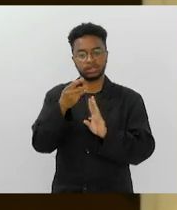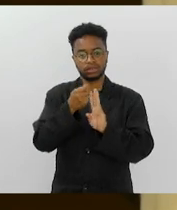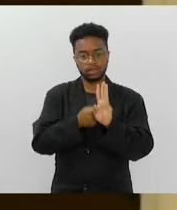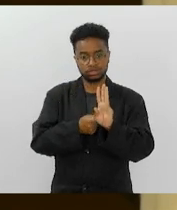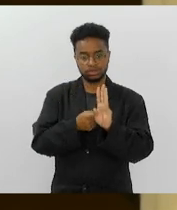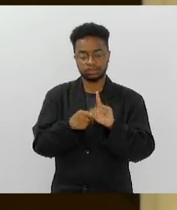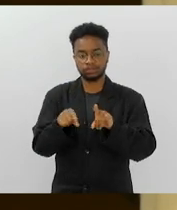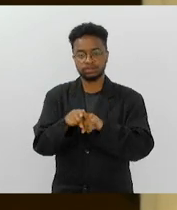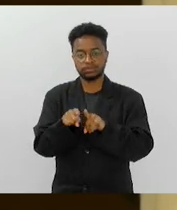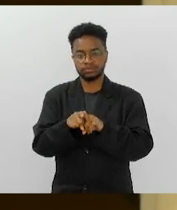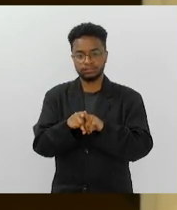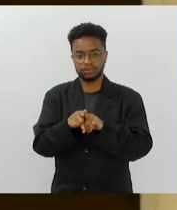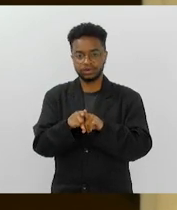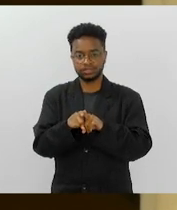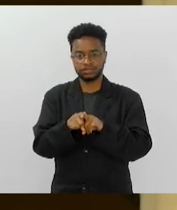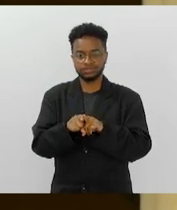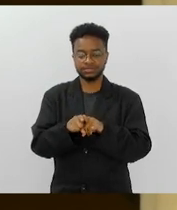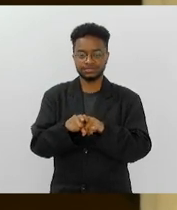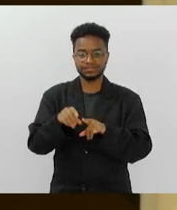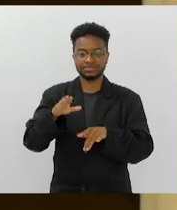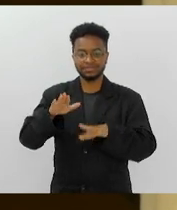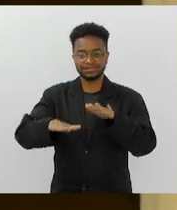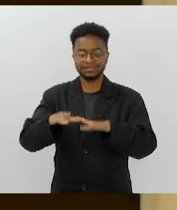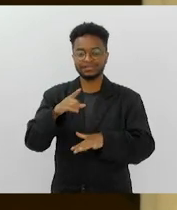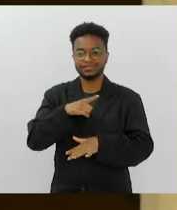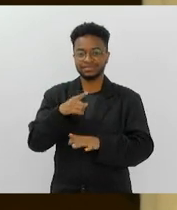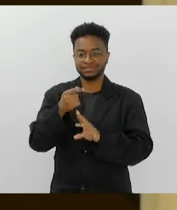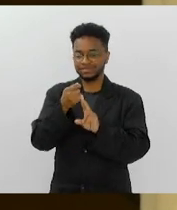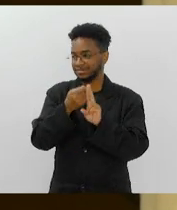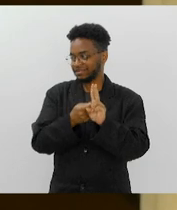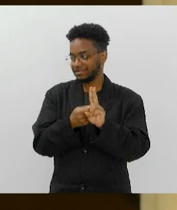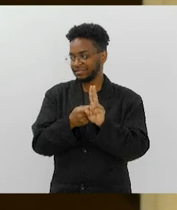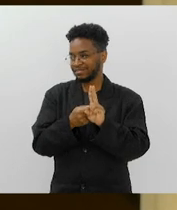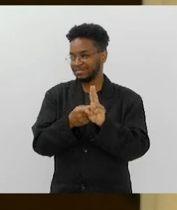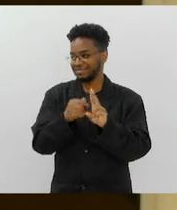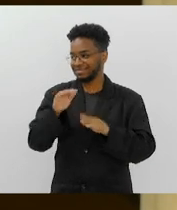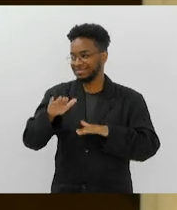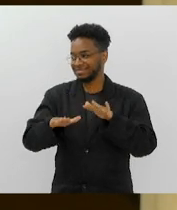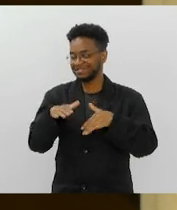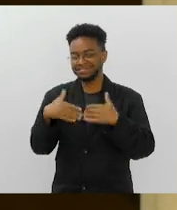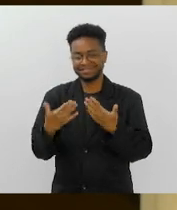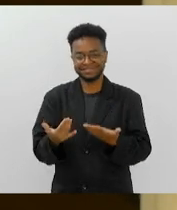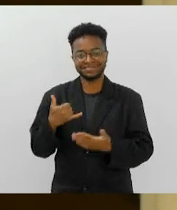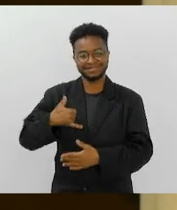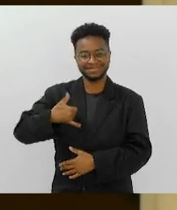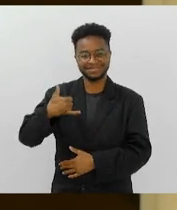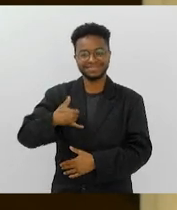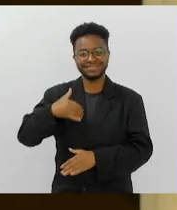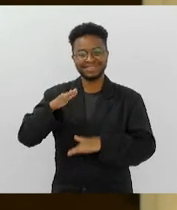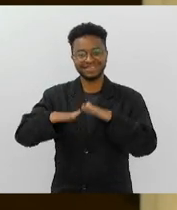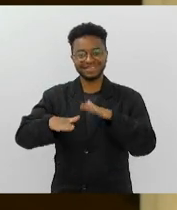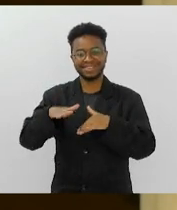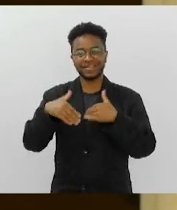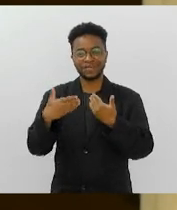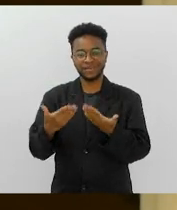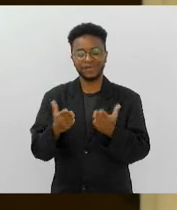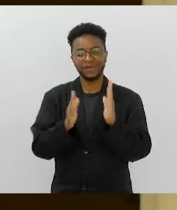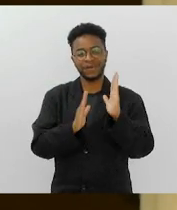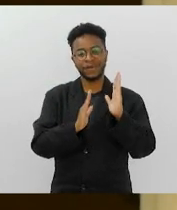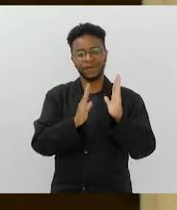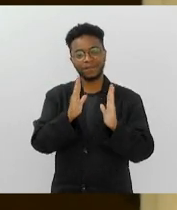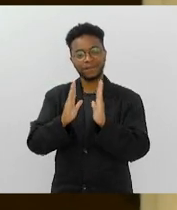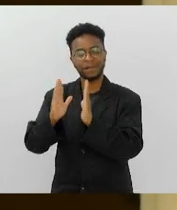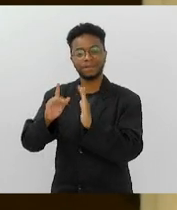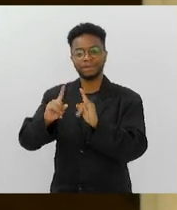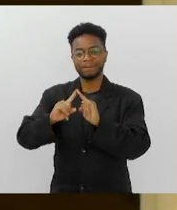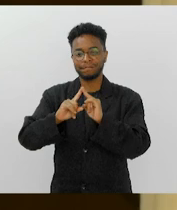tem modalidade de 2 meses, dependendo da faixa etária, né, dependendo do ciclo, mas o fato é